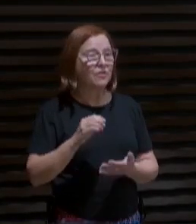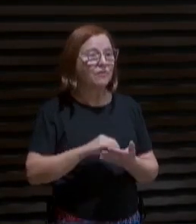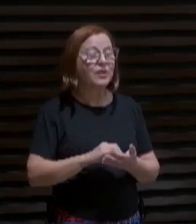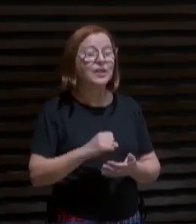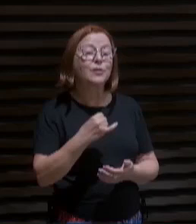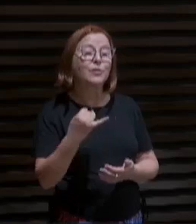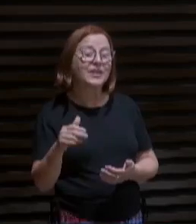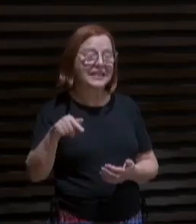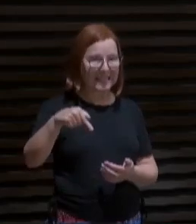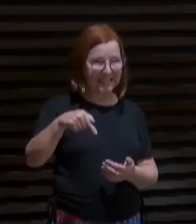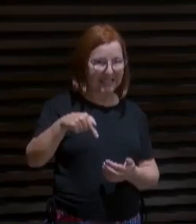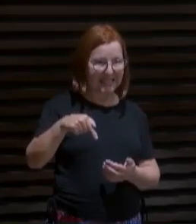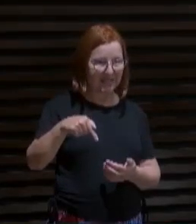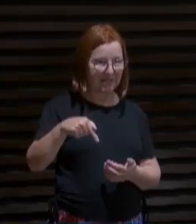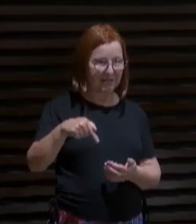Hein?